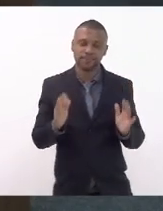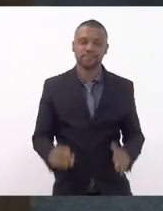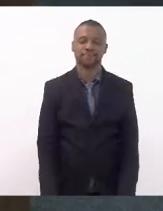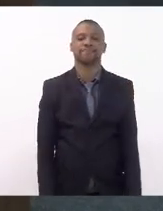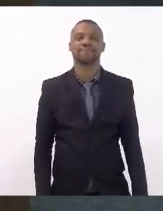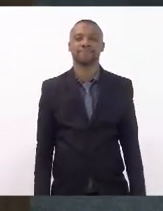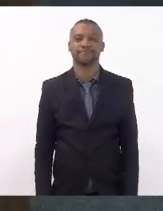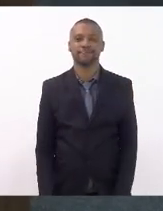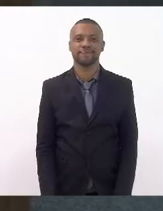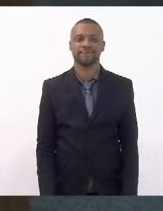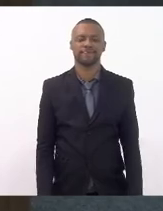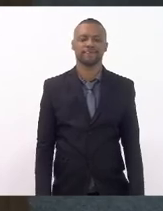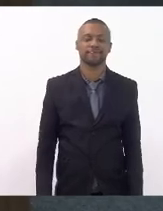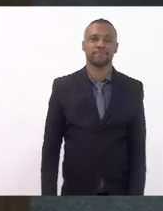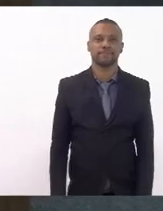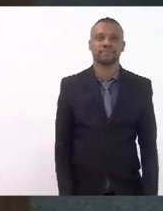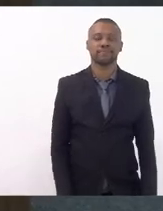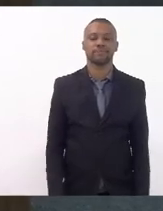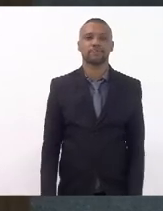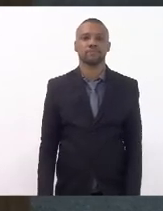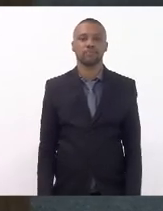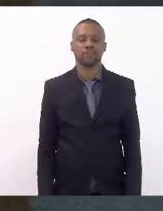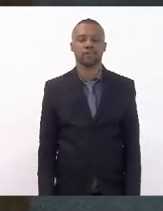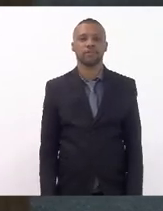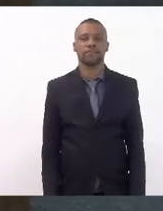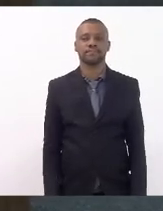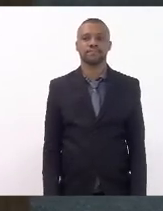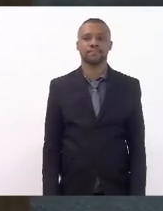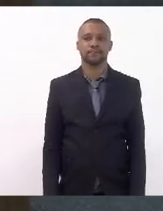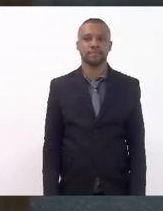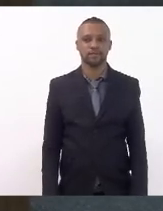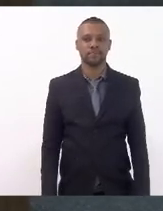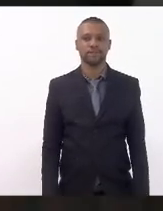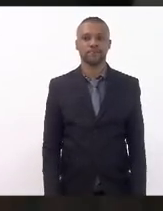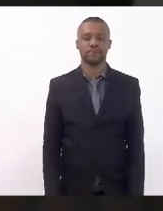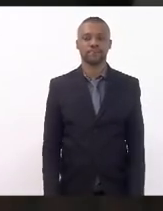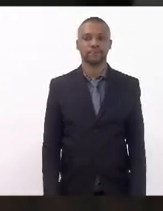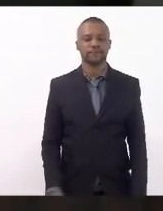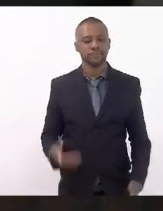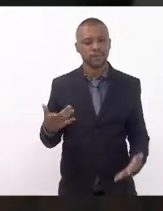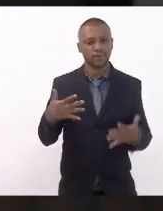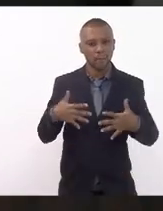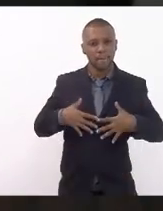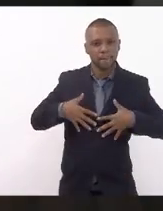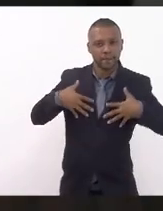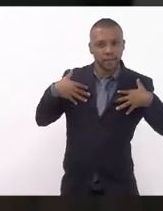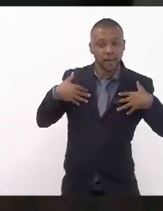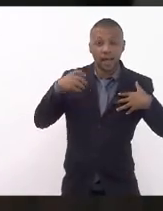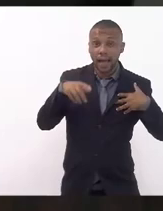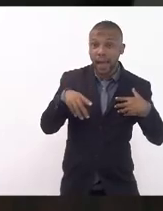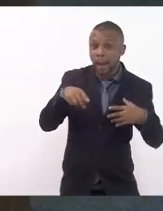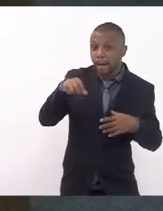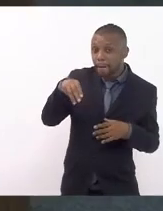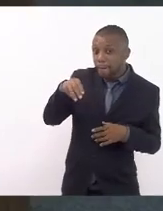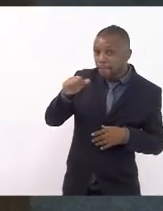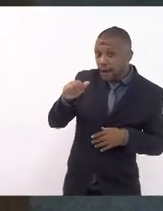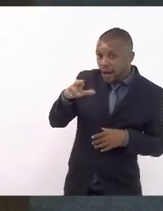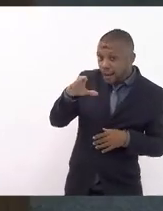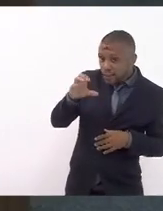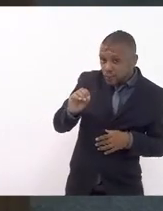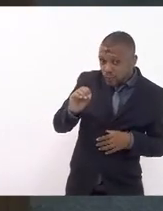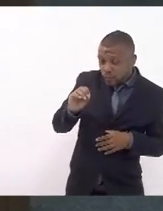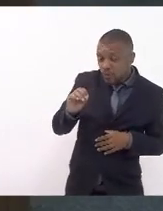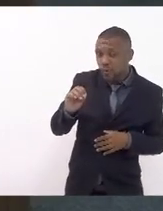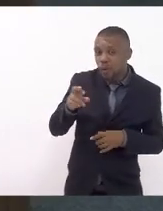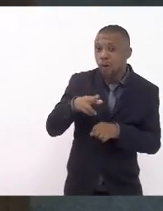permitir. Vou colocar o lacinho roxo em Vossa Excelência, presidente. Será um prazer. Vossa Excelência, Março Roxo. Março Roxo. Março